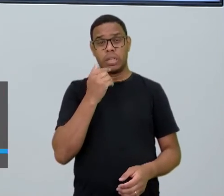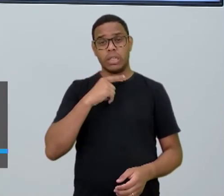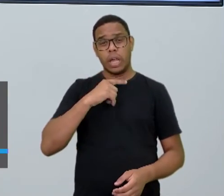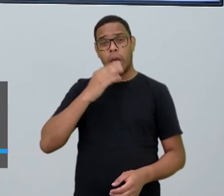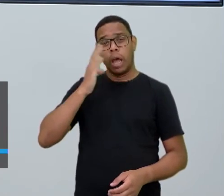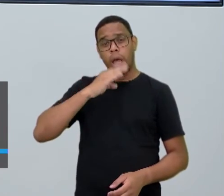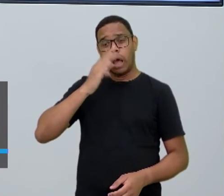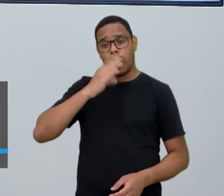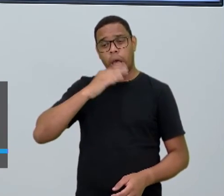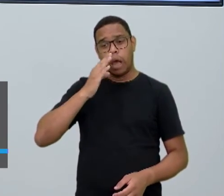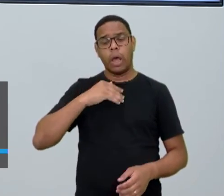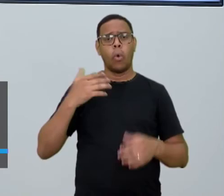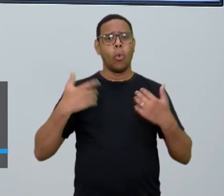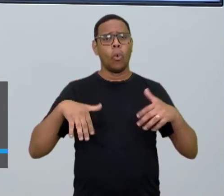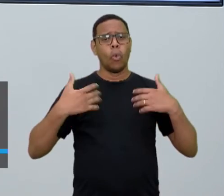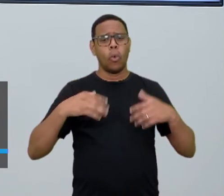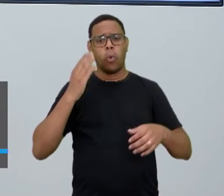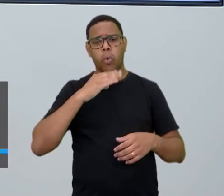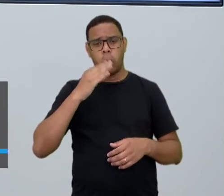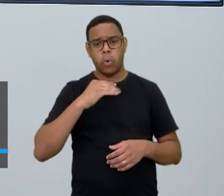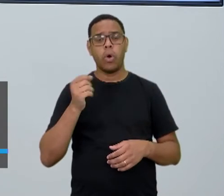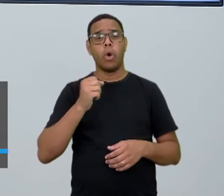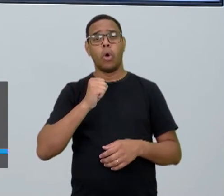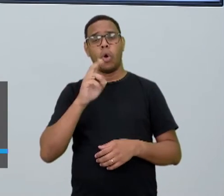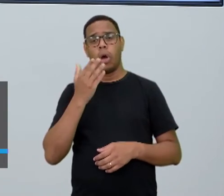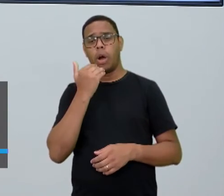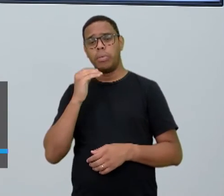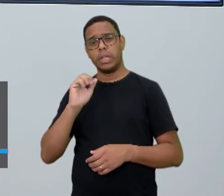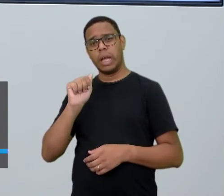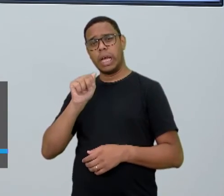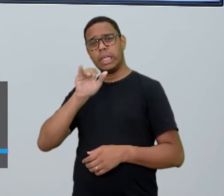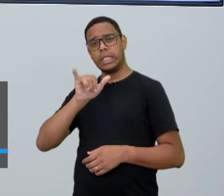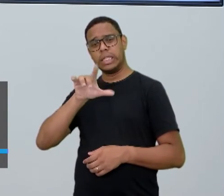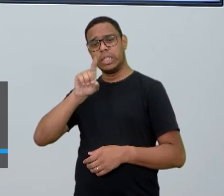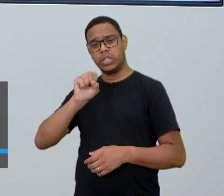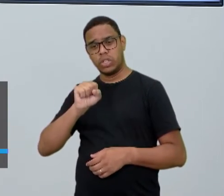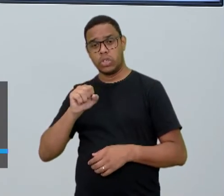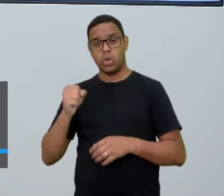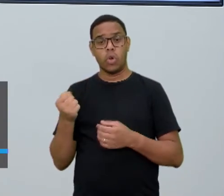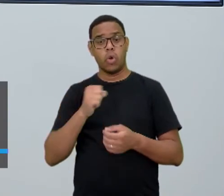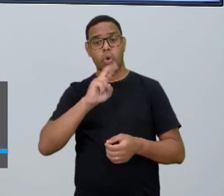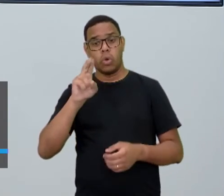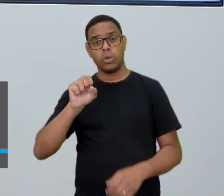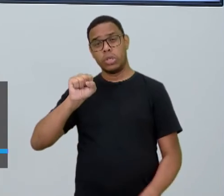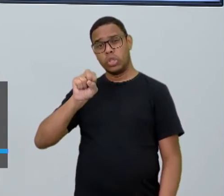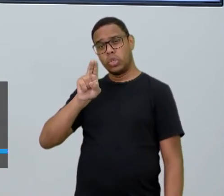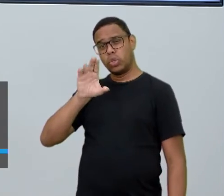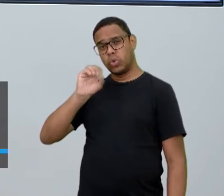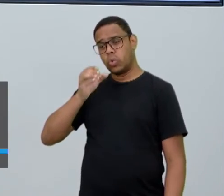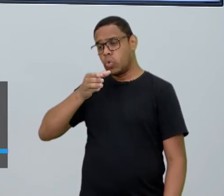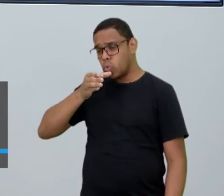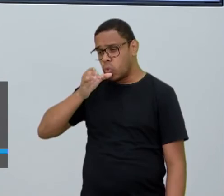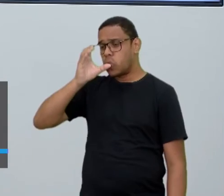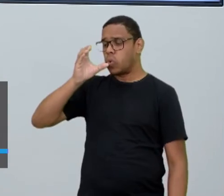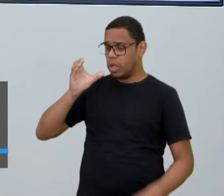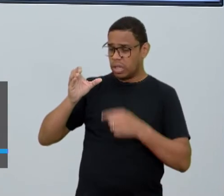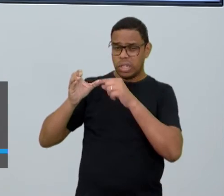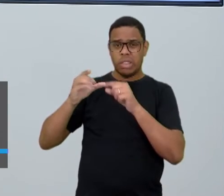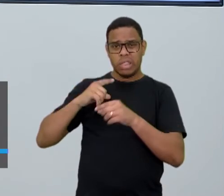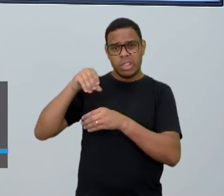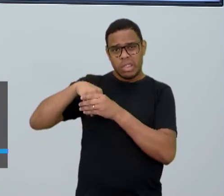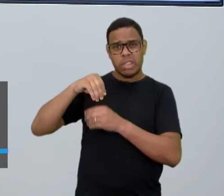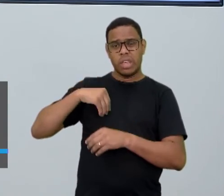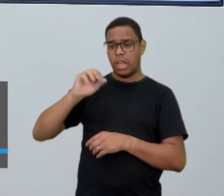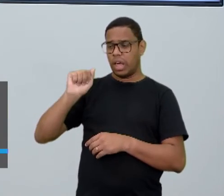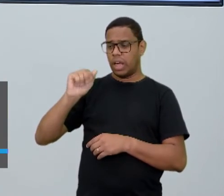apimentadas, né, ou comidas mais ácidas, ou a ingestão, por exemplo, de sucos mais ácidos, será que isso